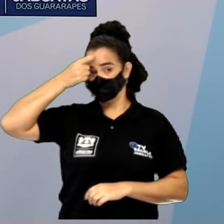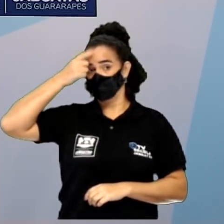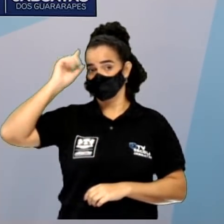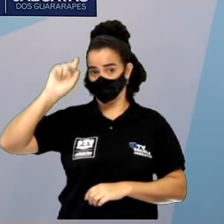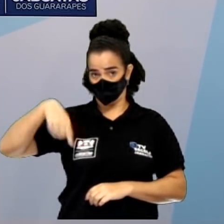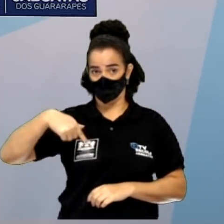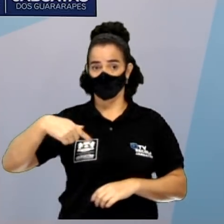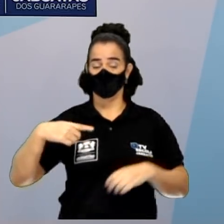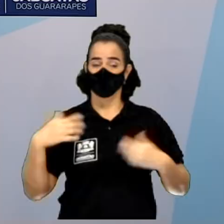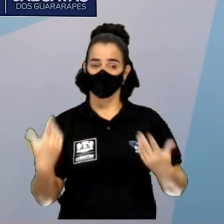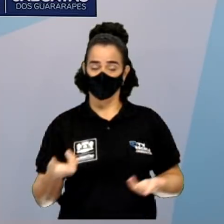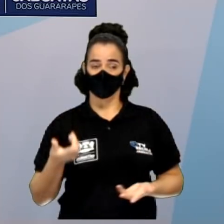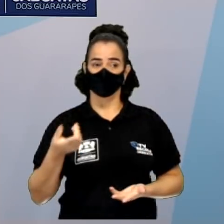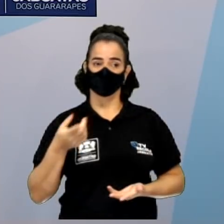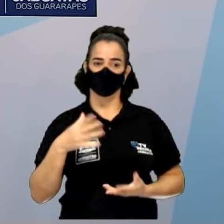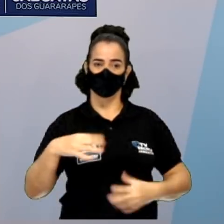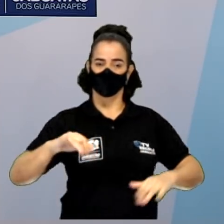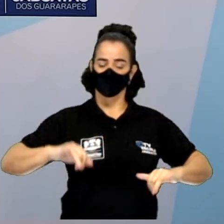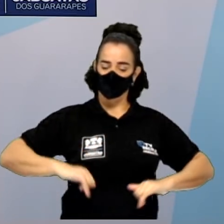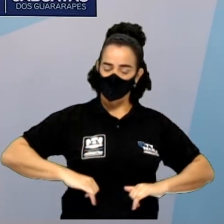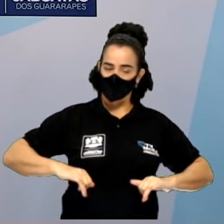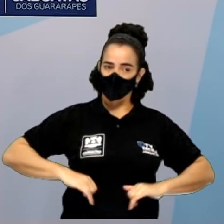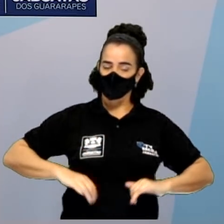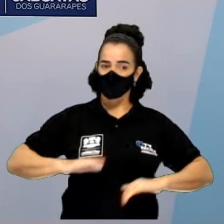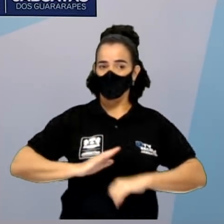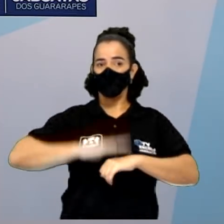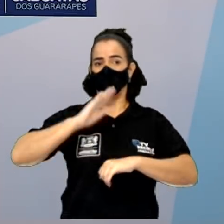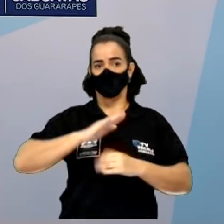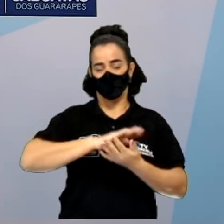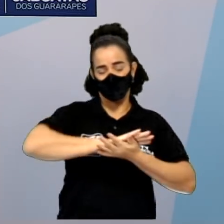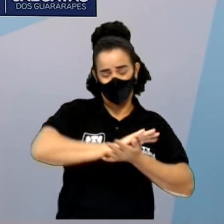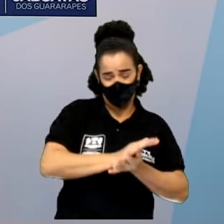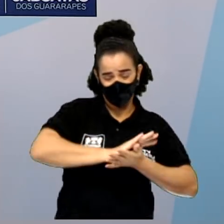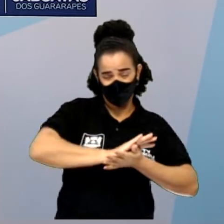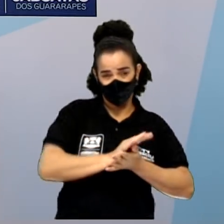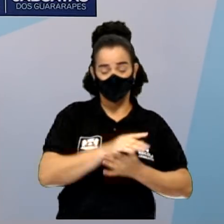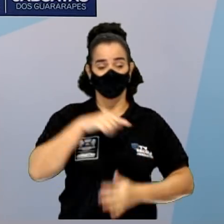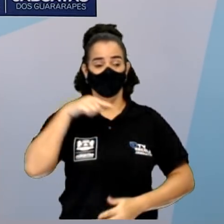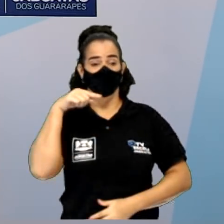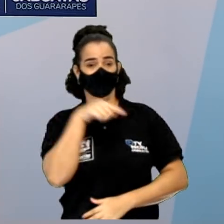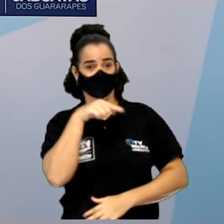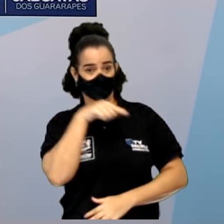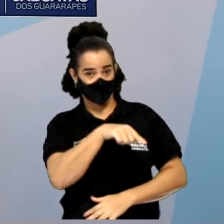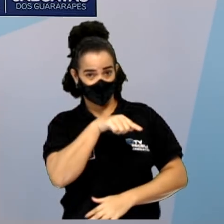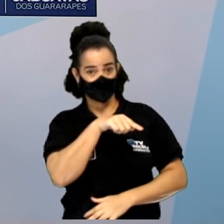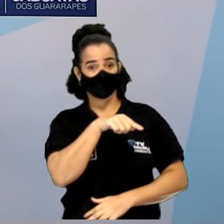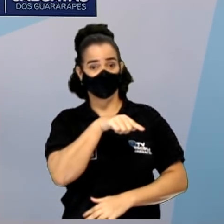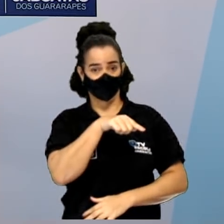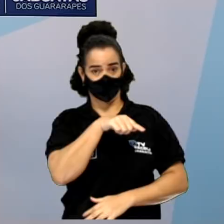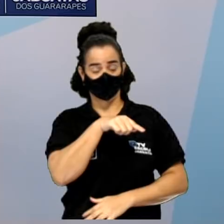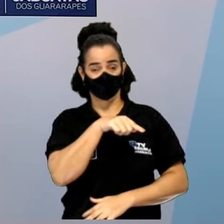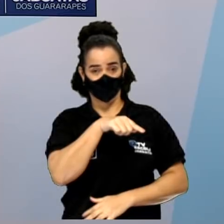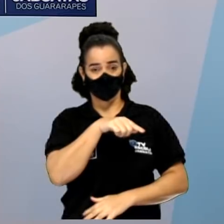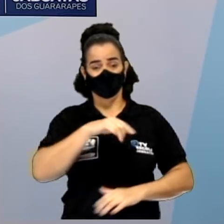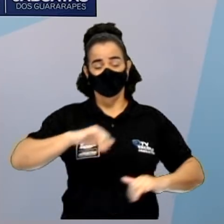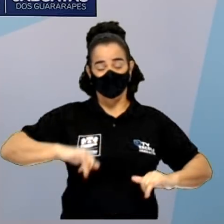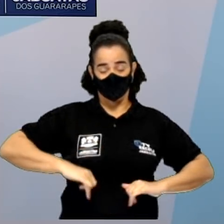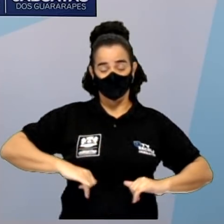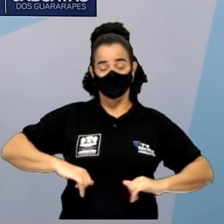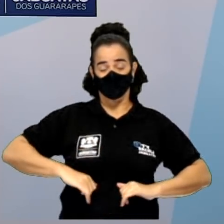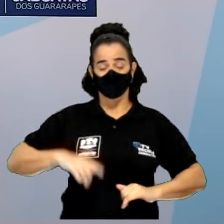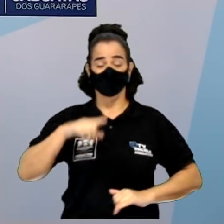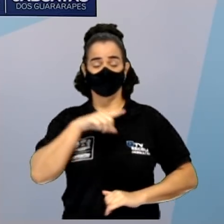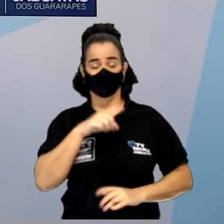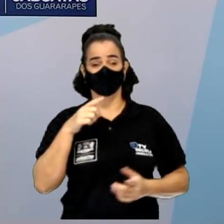mentais são os que sofrem o maior preconceito. Os que sofrem, aqueles que sofrem, né? Ele tem um valor de pronome,